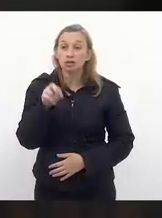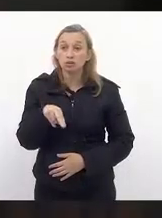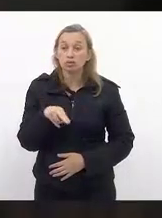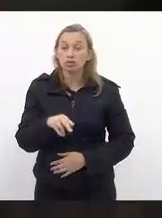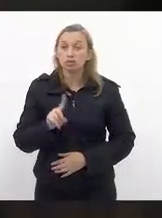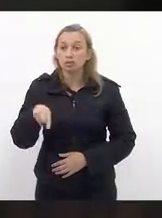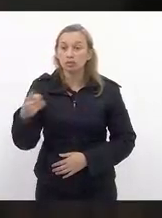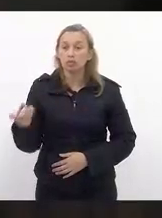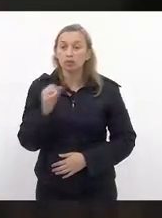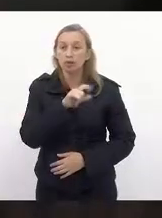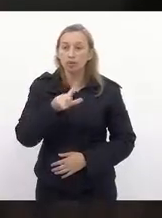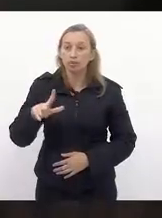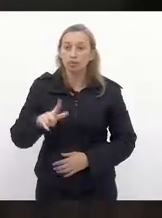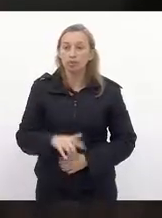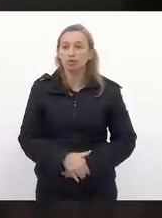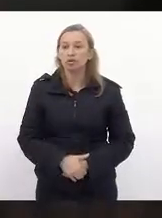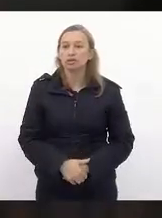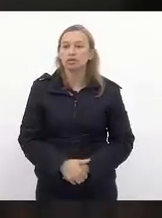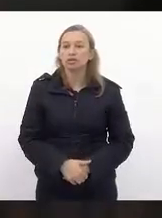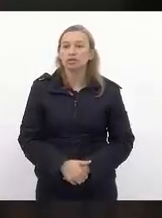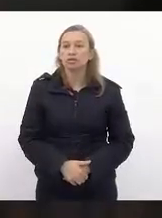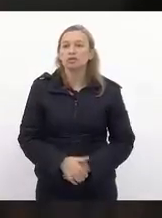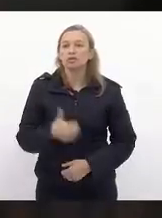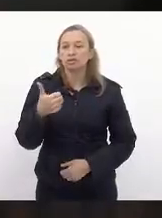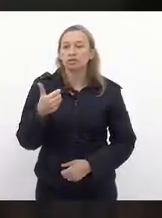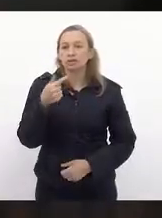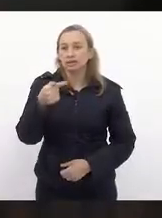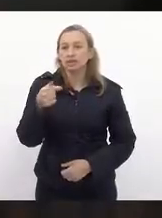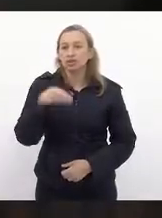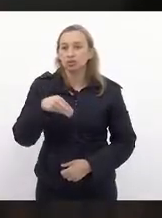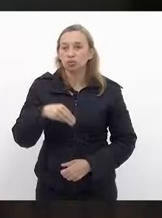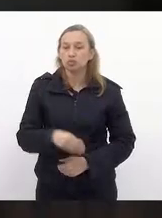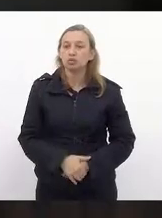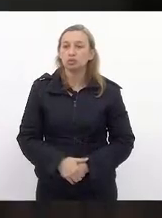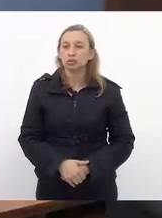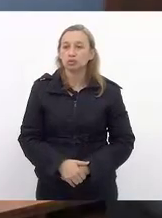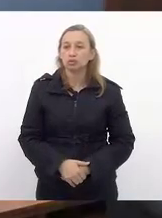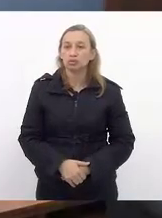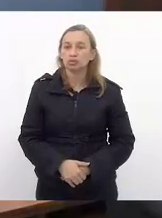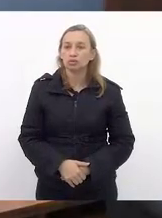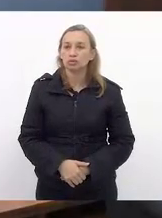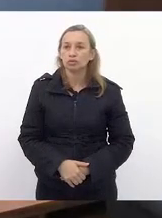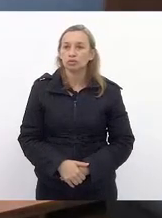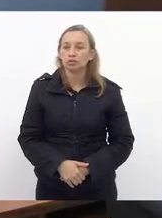Moraes logo em seguida a deputado poubel transferência dispõe de 7 minutos